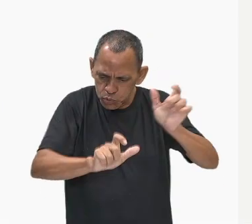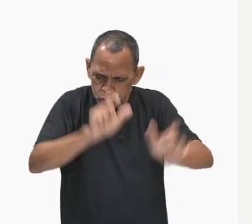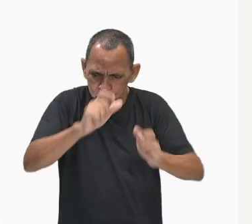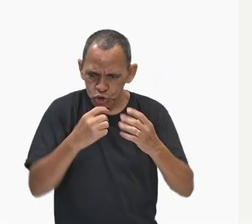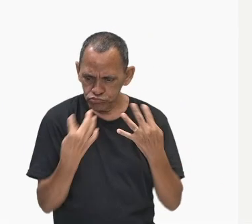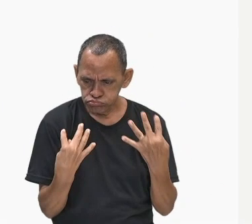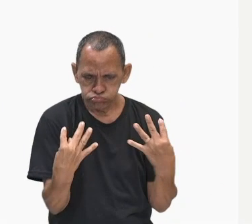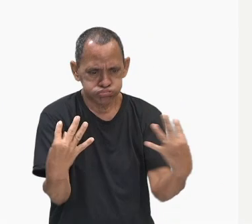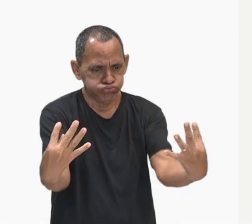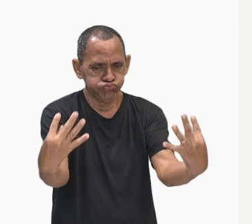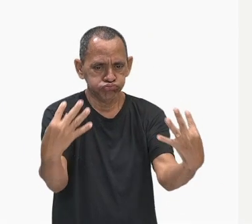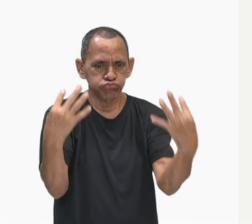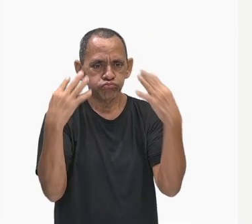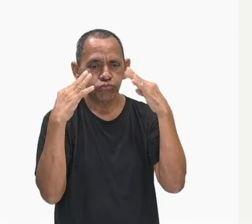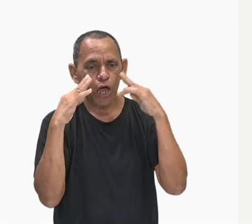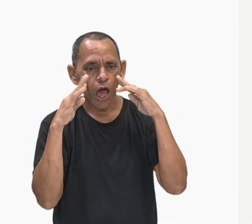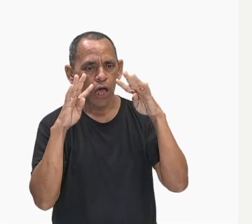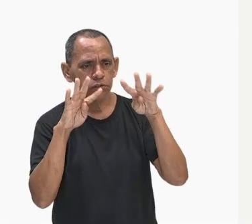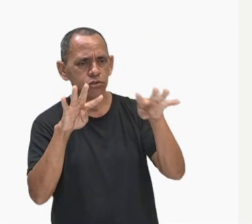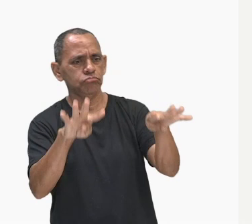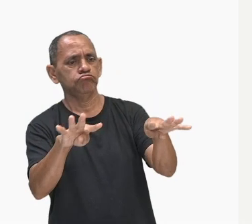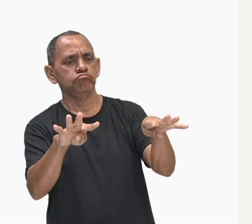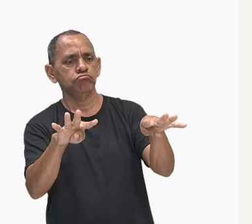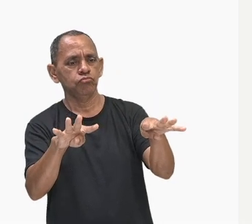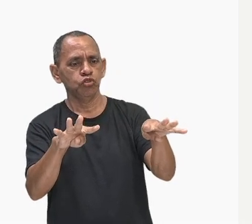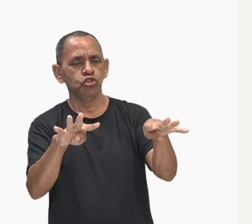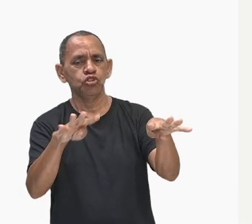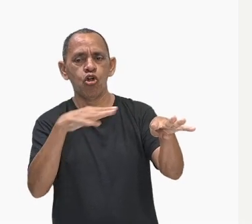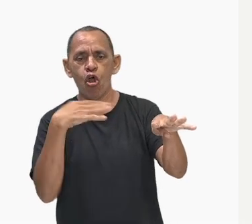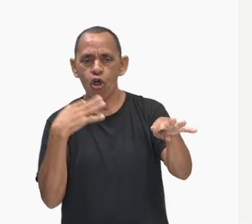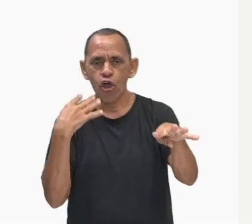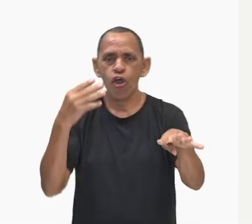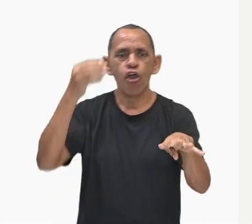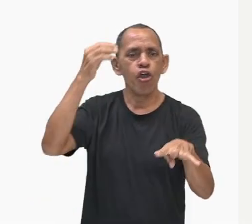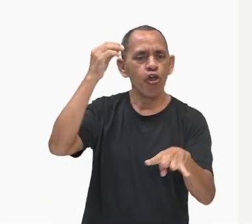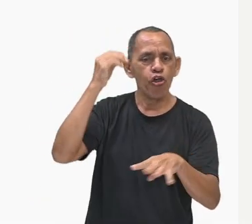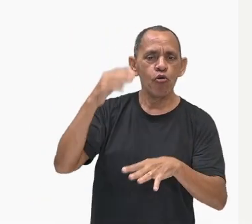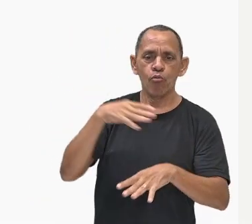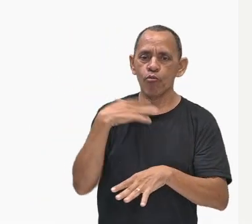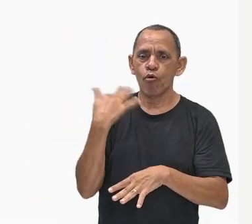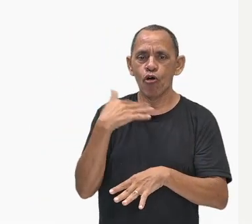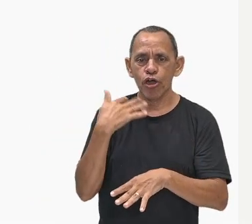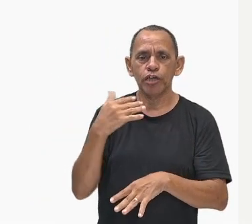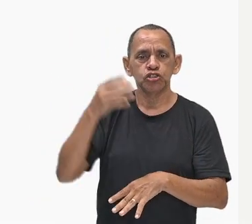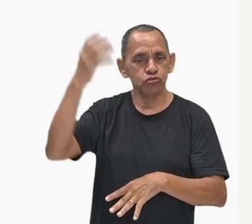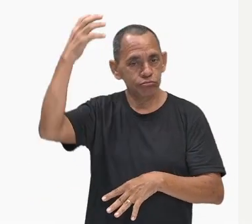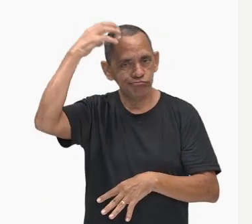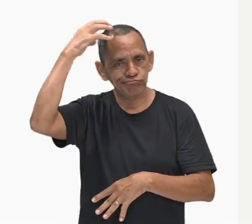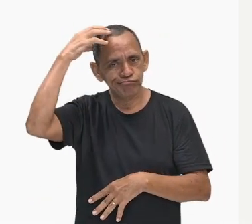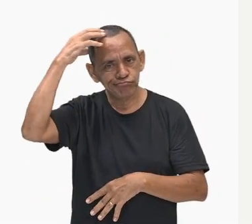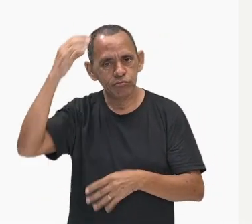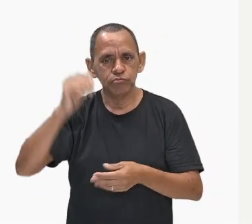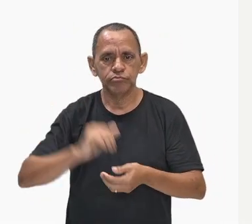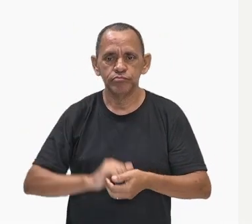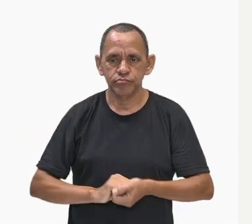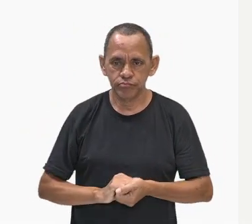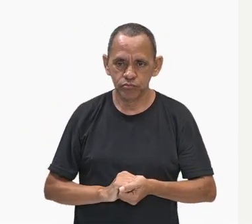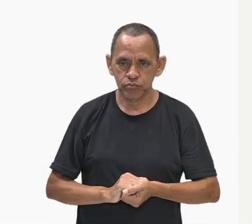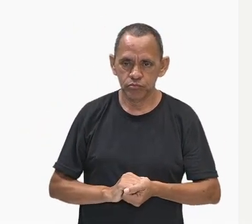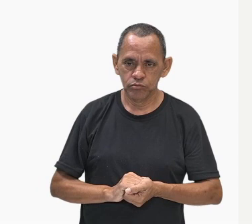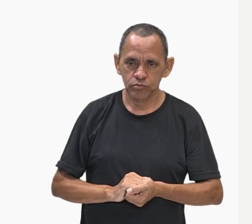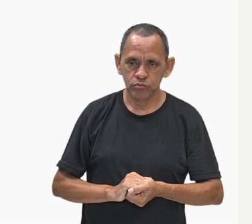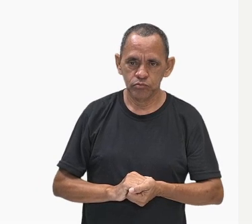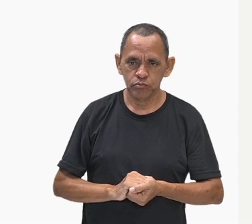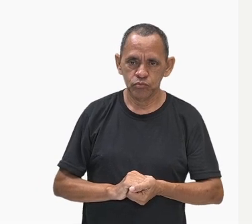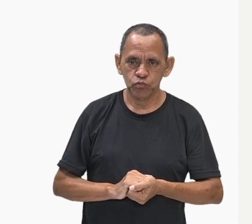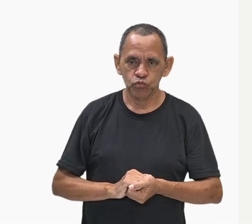praça pública e os opositores do rei estavam ali justamente para contemplar esse momento de decapitação, da queda